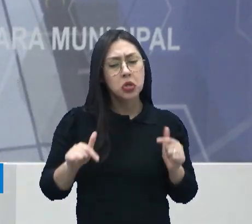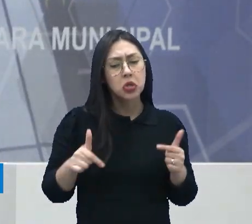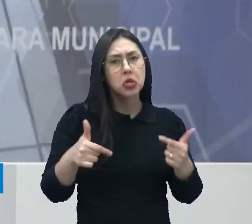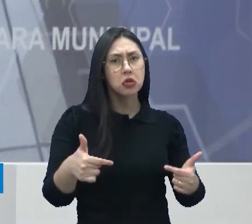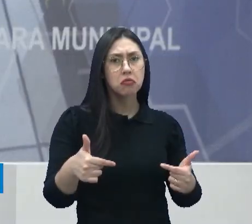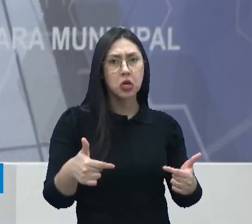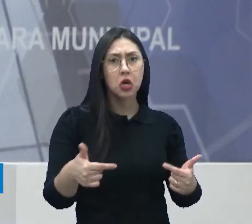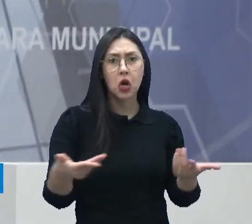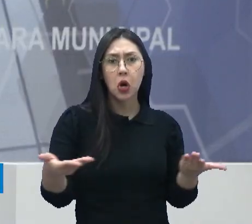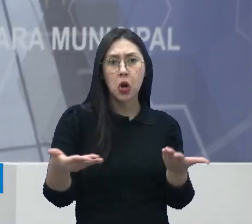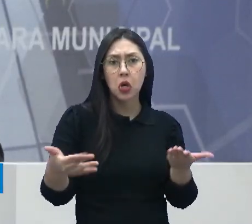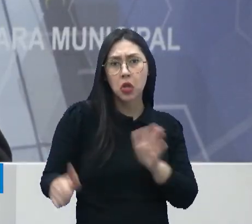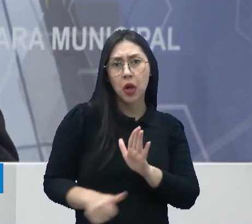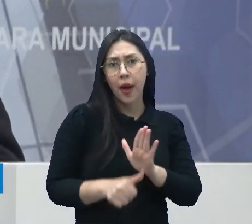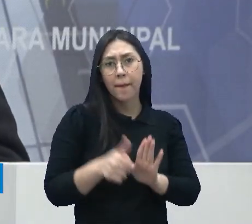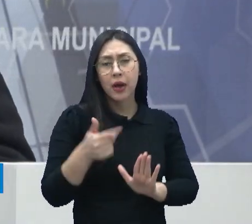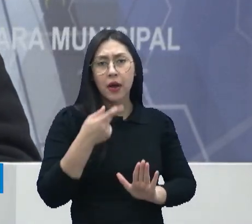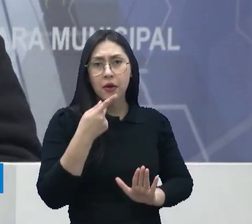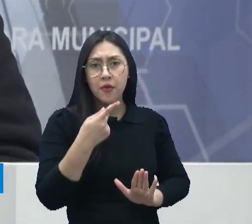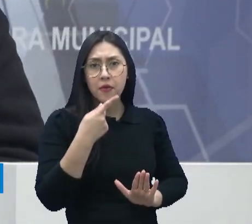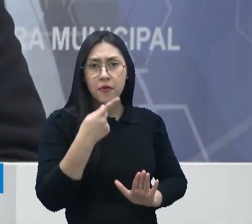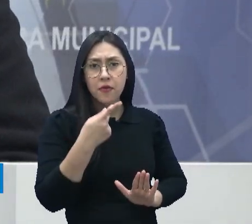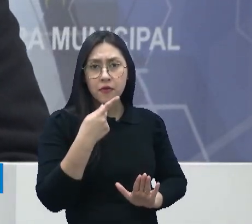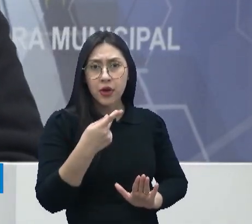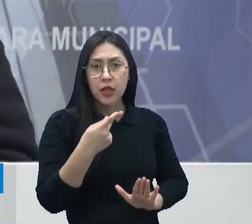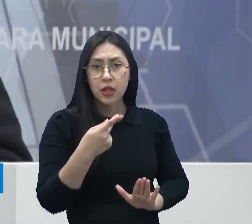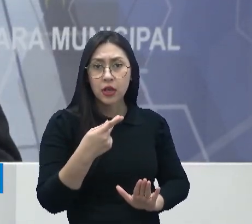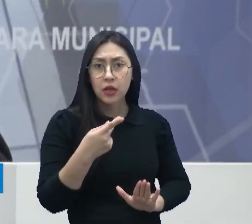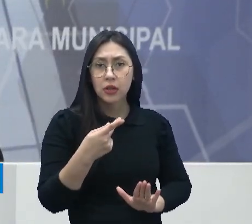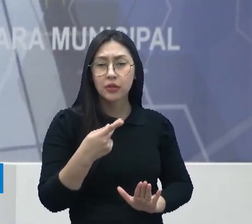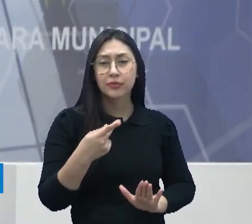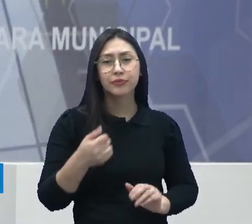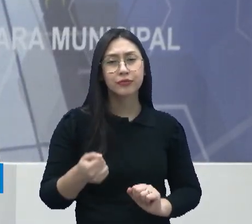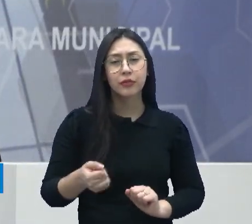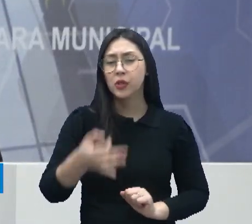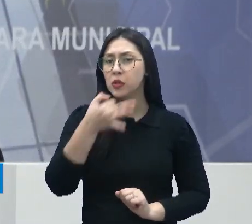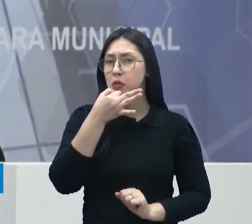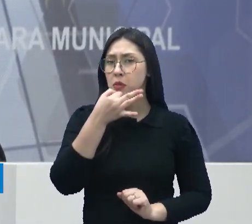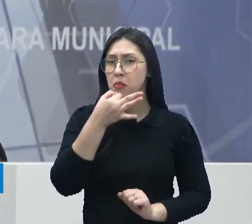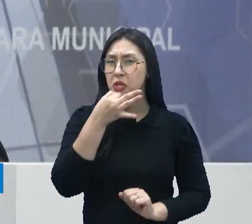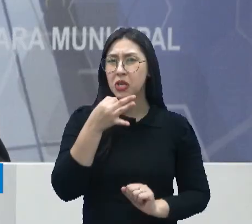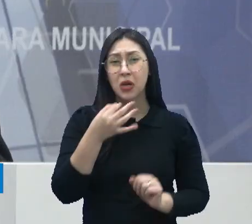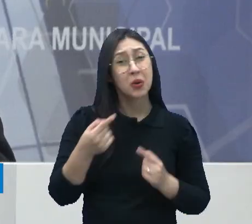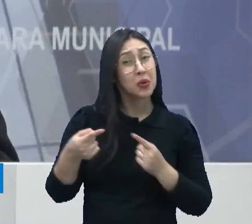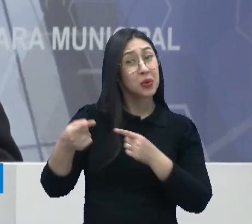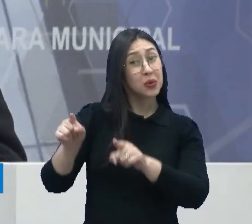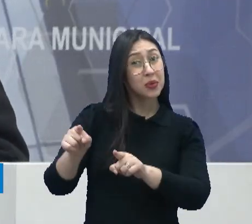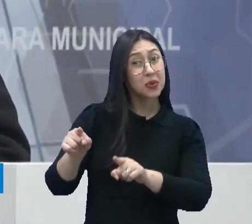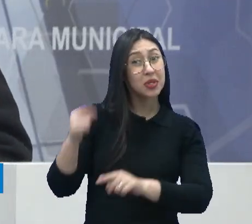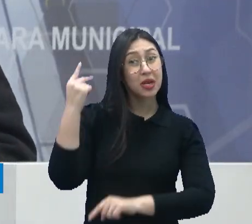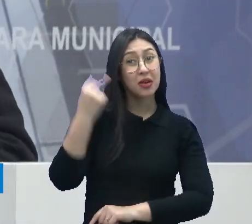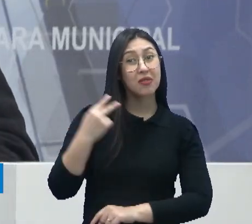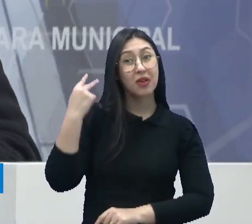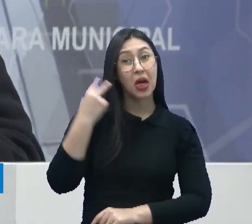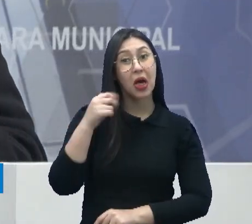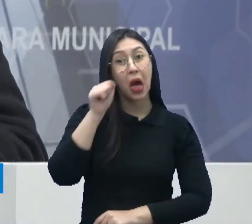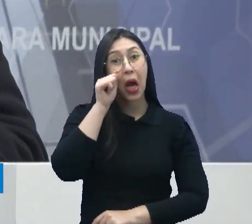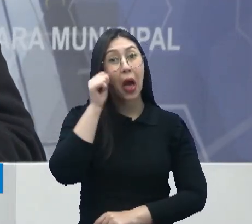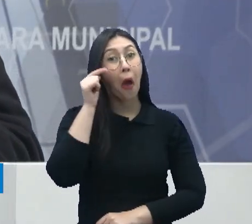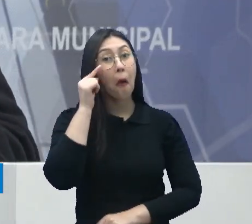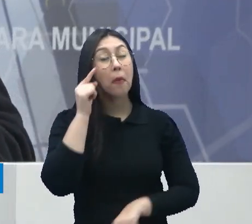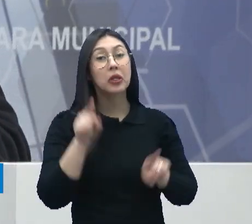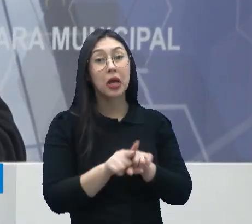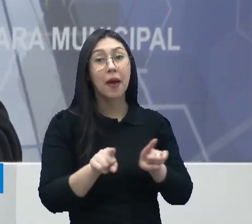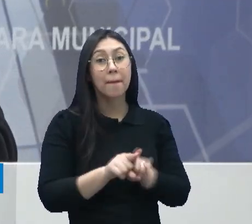primeiro pronunciamento desse semestre legislativo, um contraponto à fala das nobres vereadoras que me antecederam. Eu